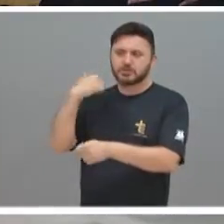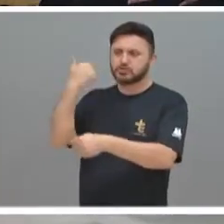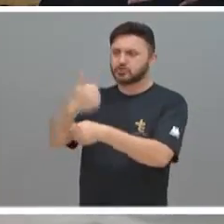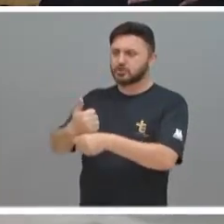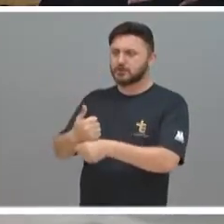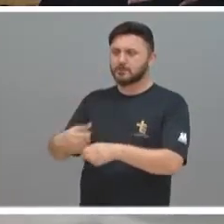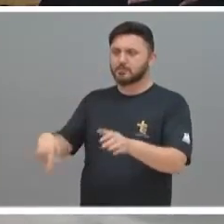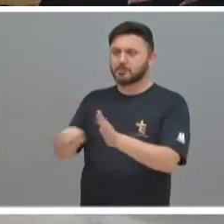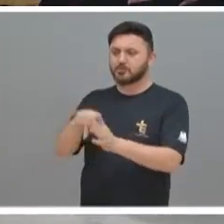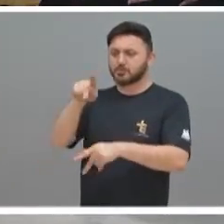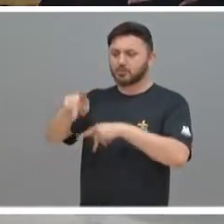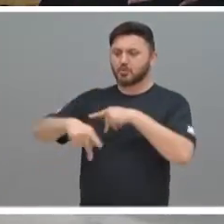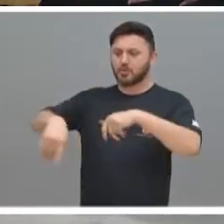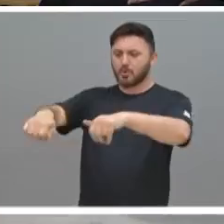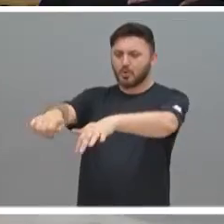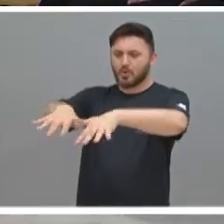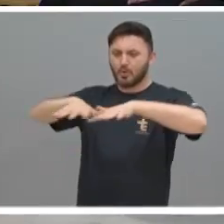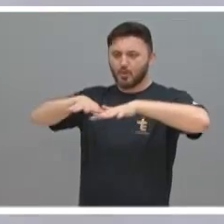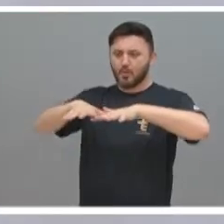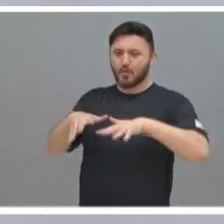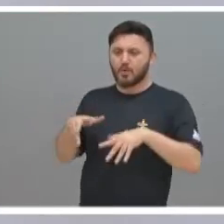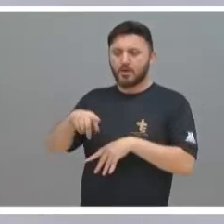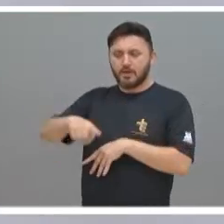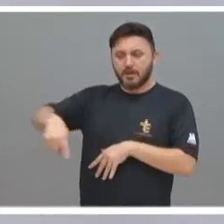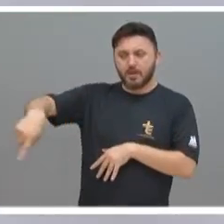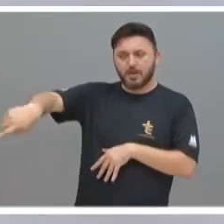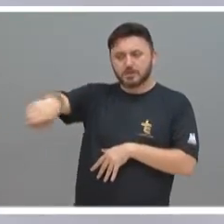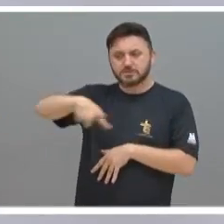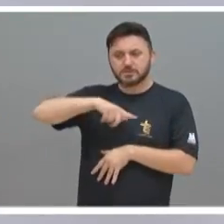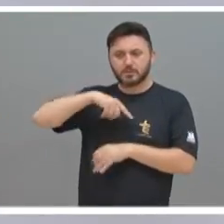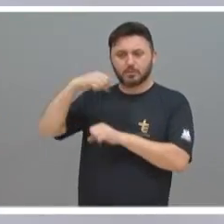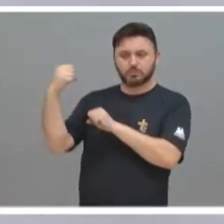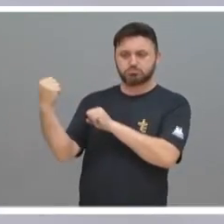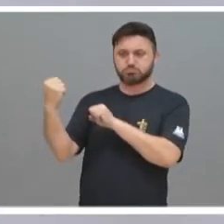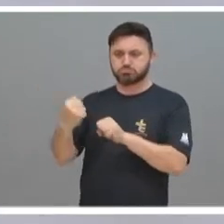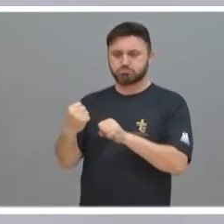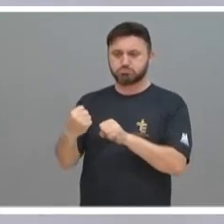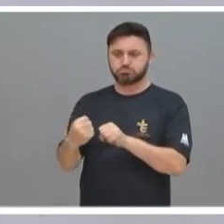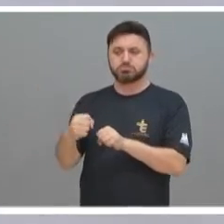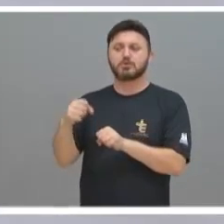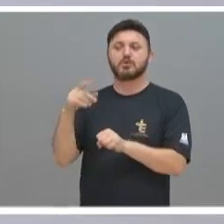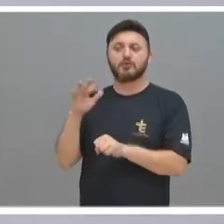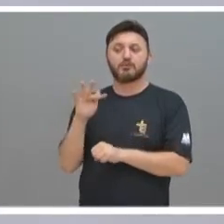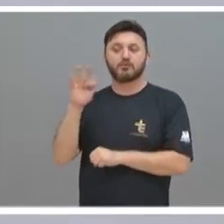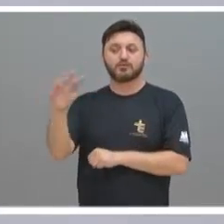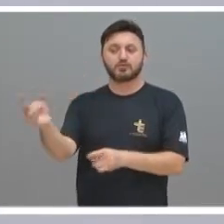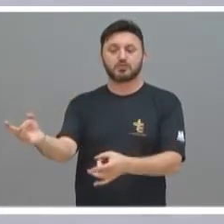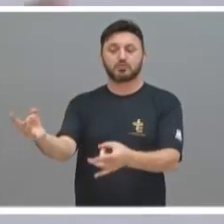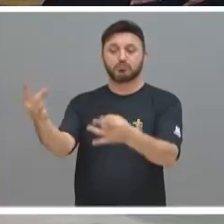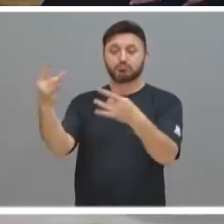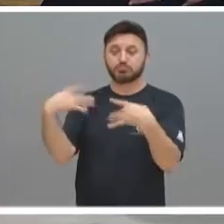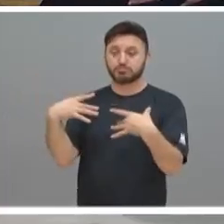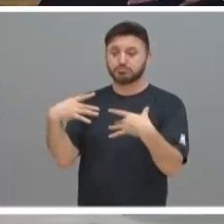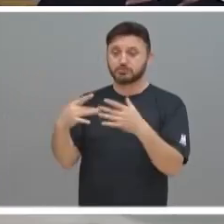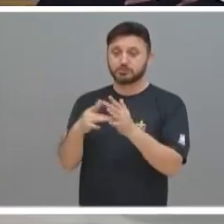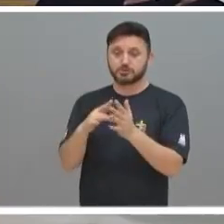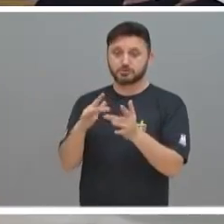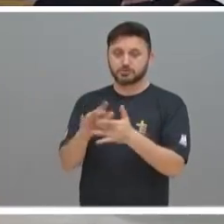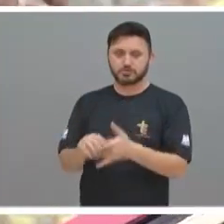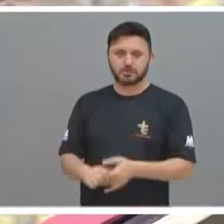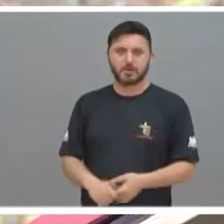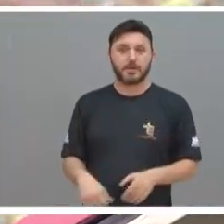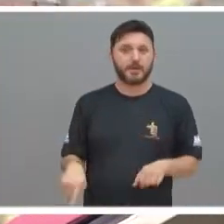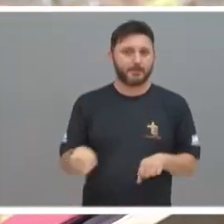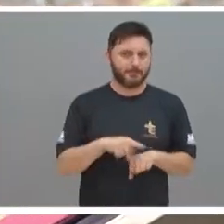na multidão, aqueles que detêm o poder vão rejeitar Jesus. Ah, o senhor está falando